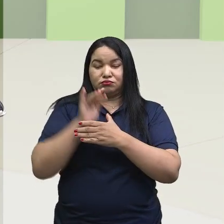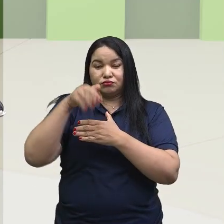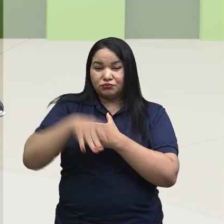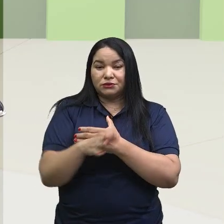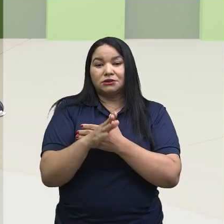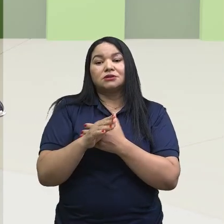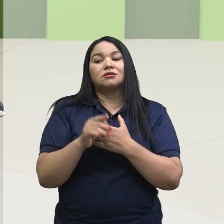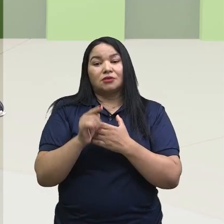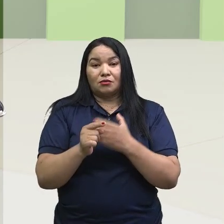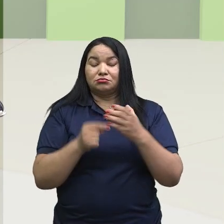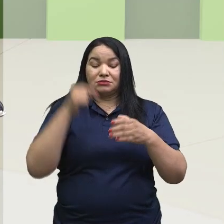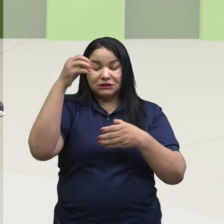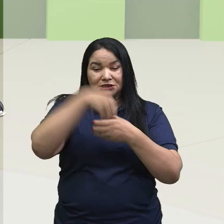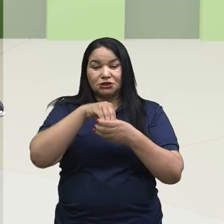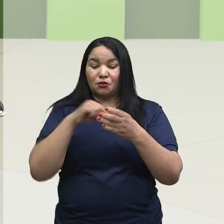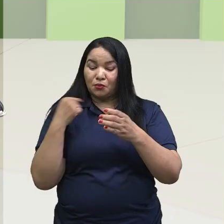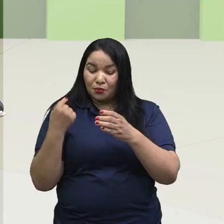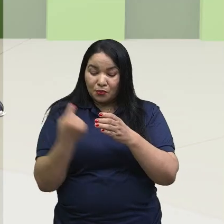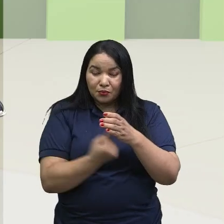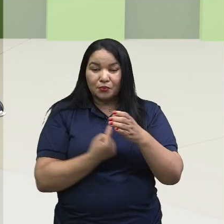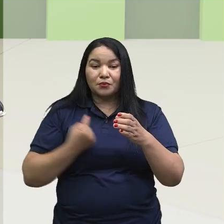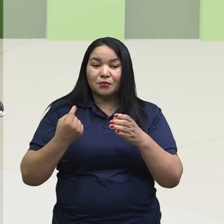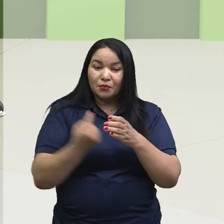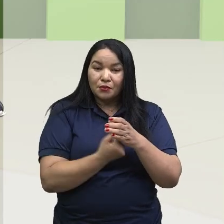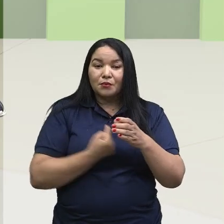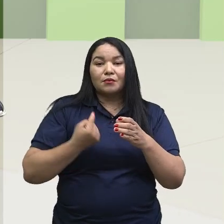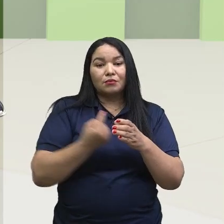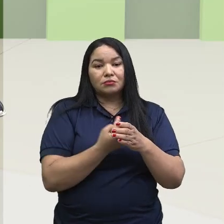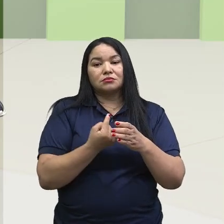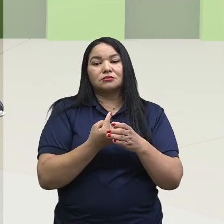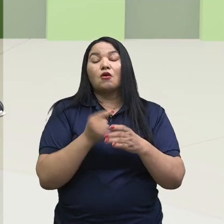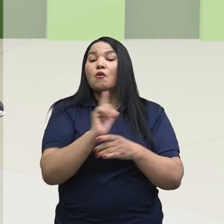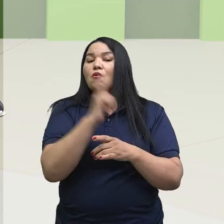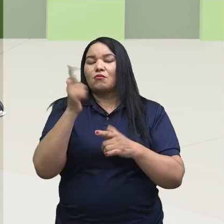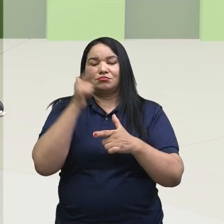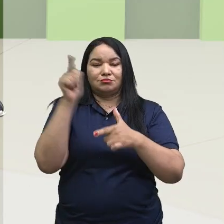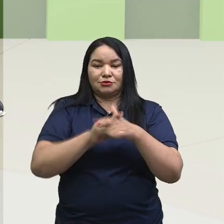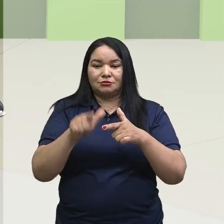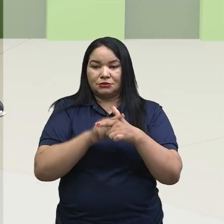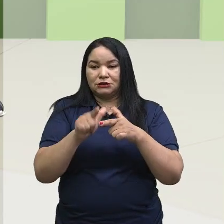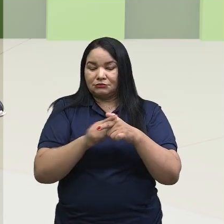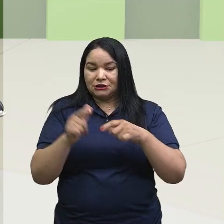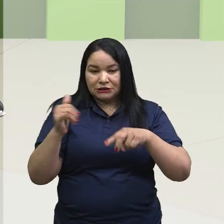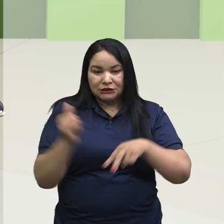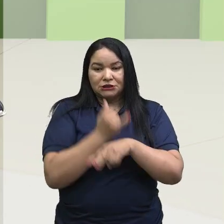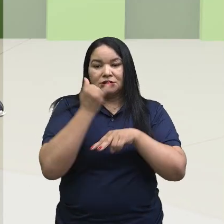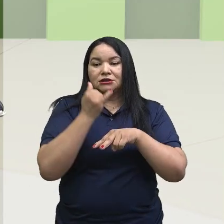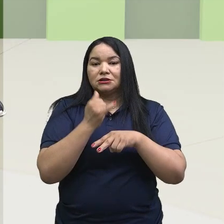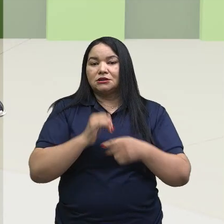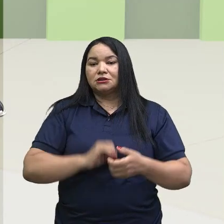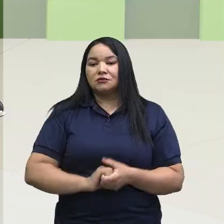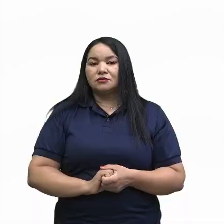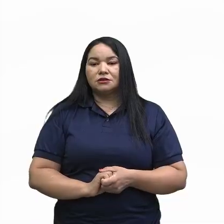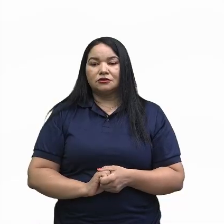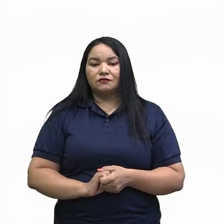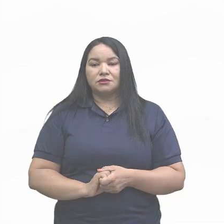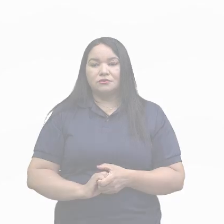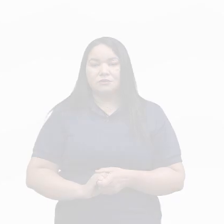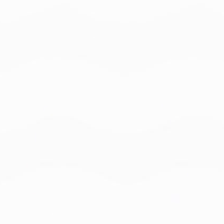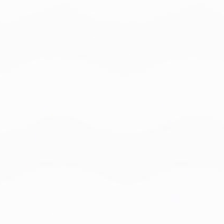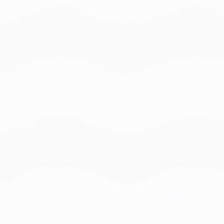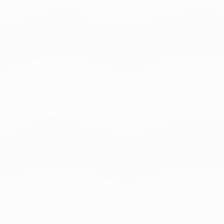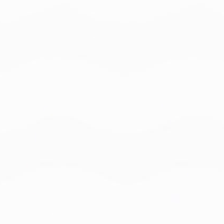energia. Né? Mas vamos ver outro acidente que nós tivemos, acidente nuclear global, dê uma olhada.